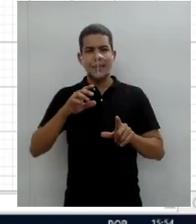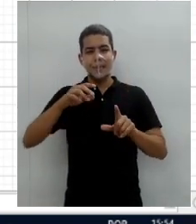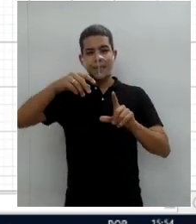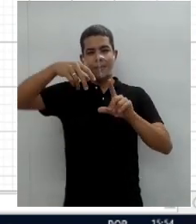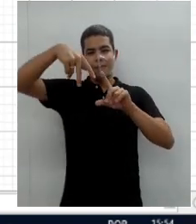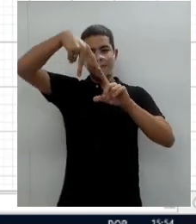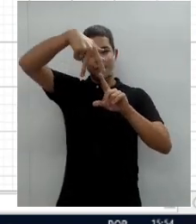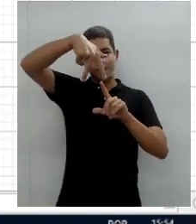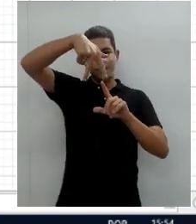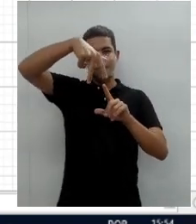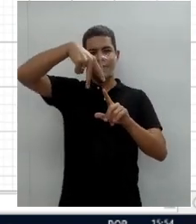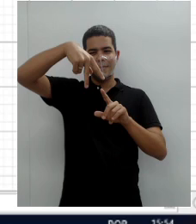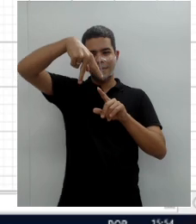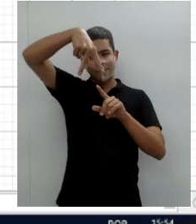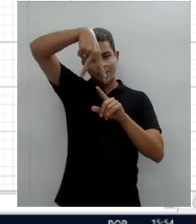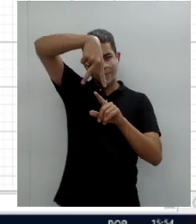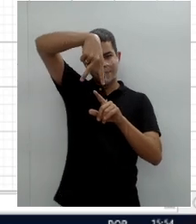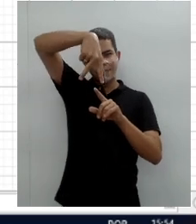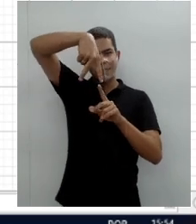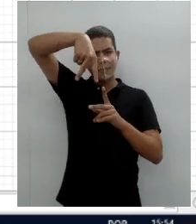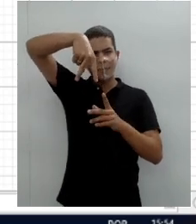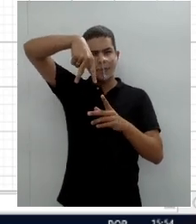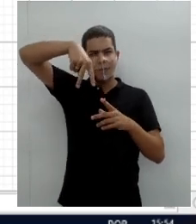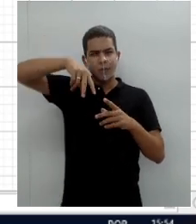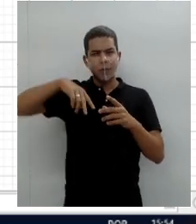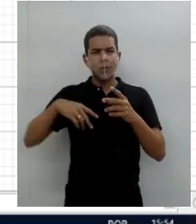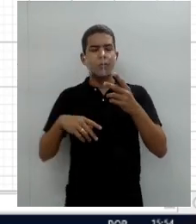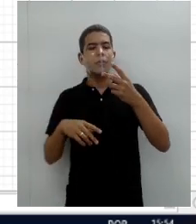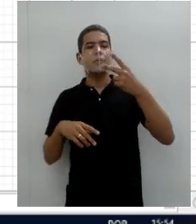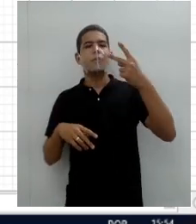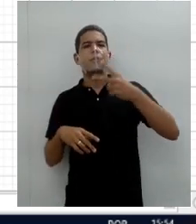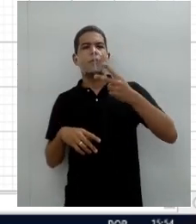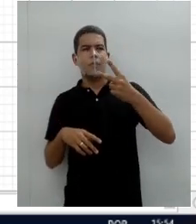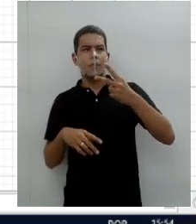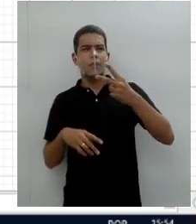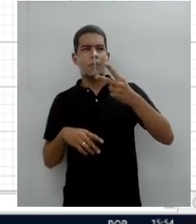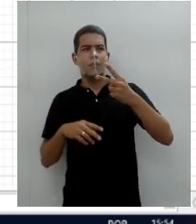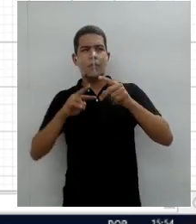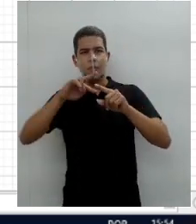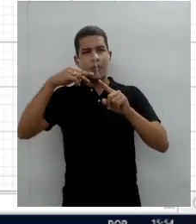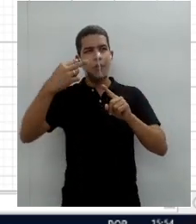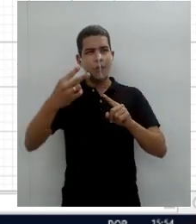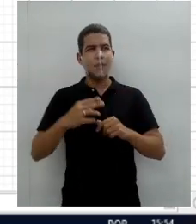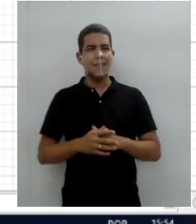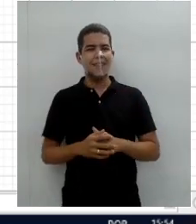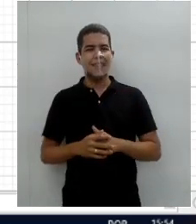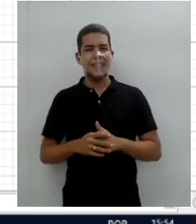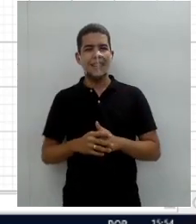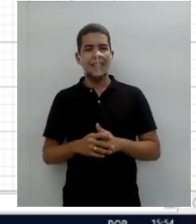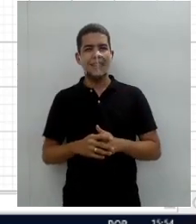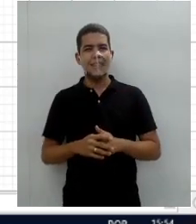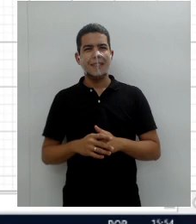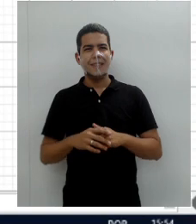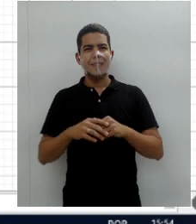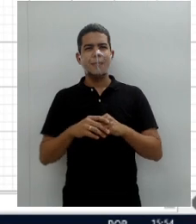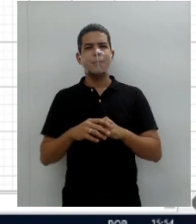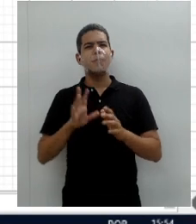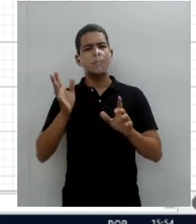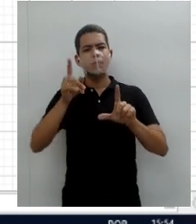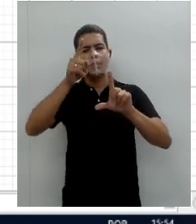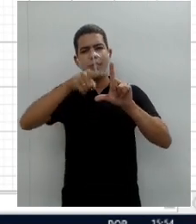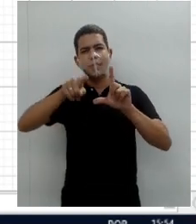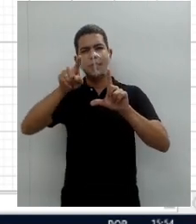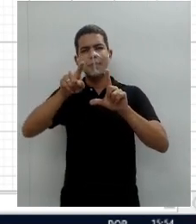chapeuzinho e bota 2, ou seja, ao quadrado, montou uma parábola. E quando você bota